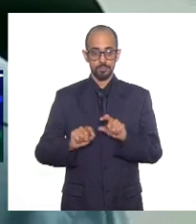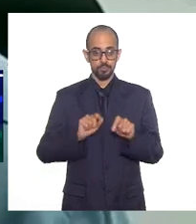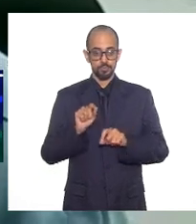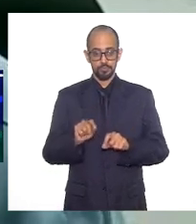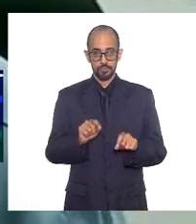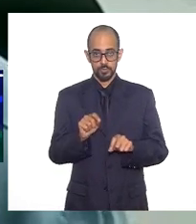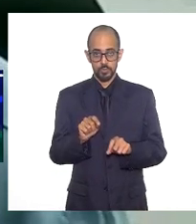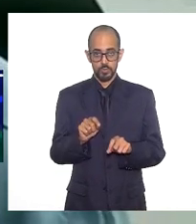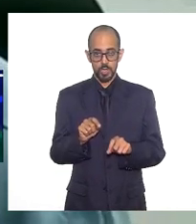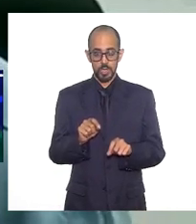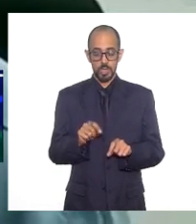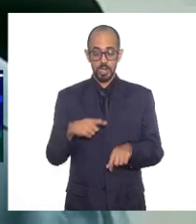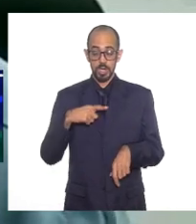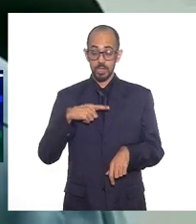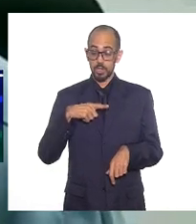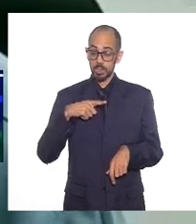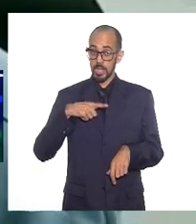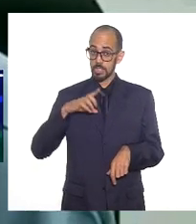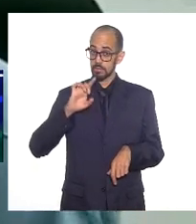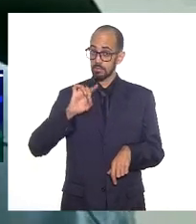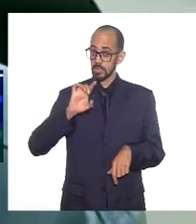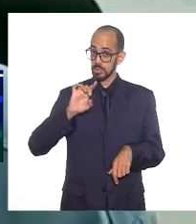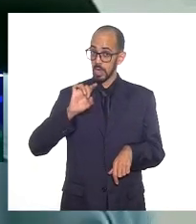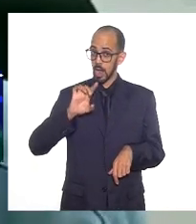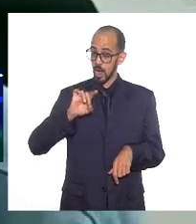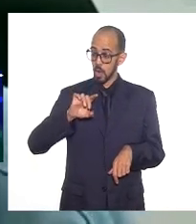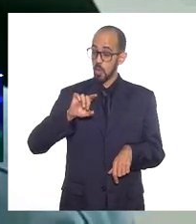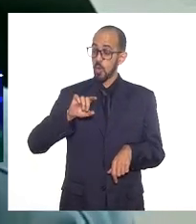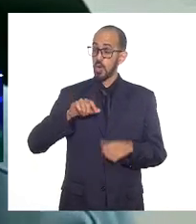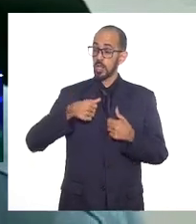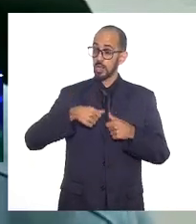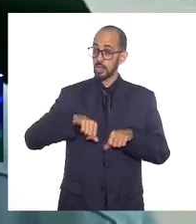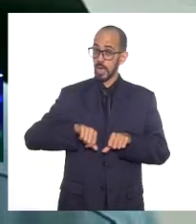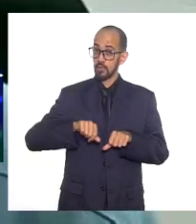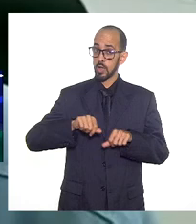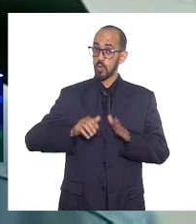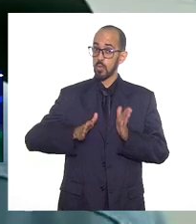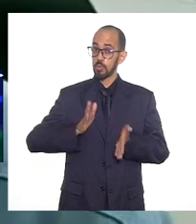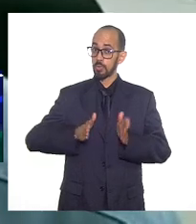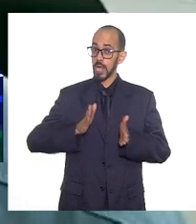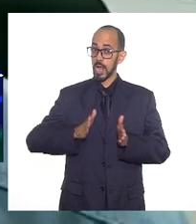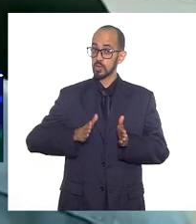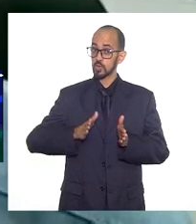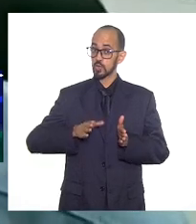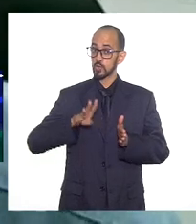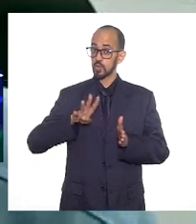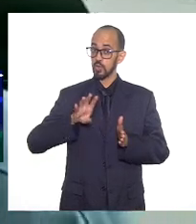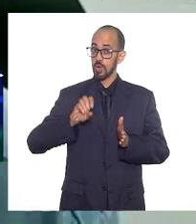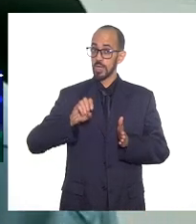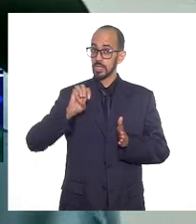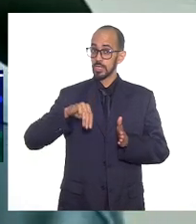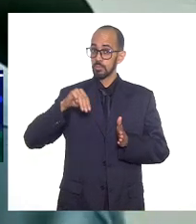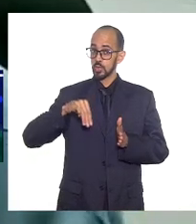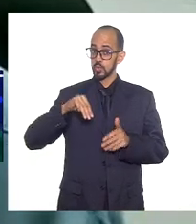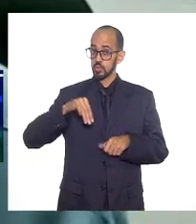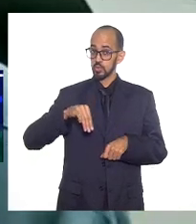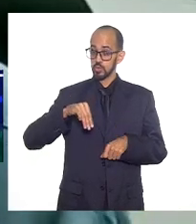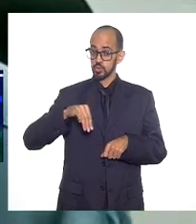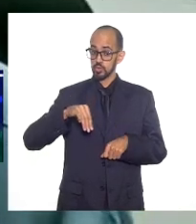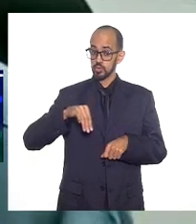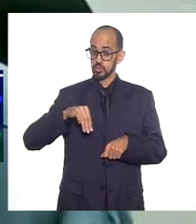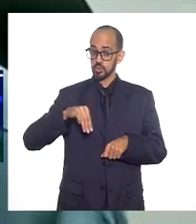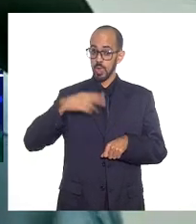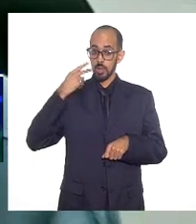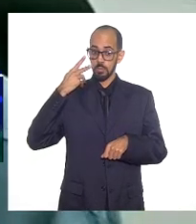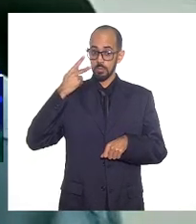único e exclusivamente dava um prazo de 40 minutos para que